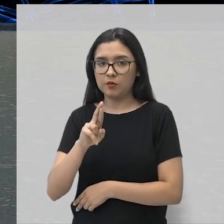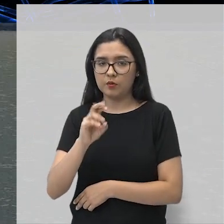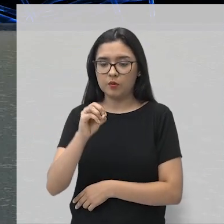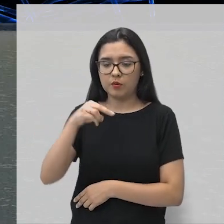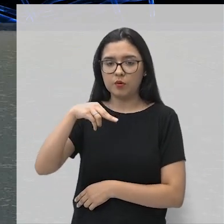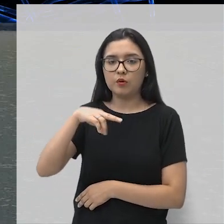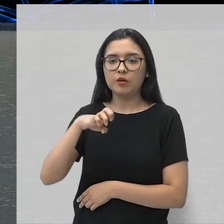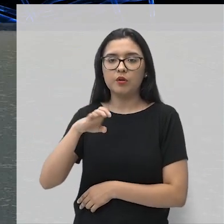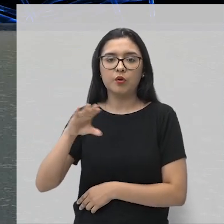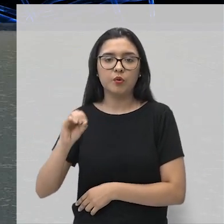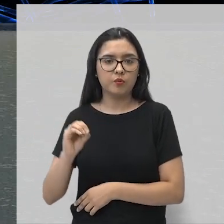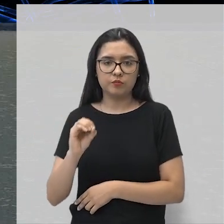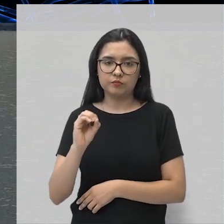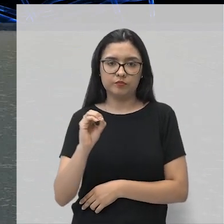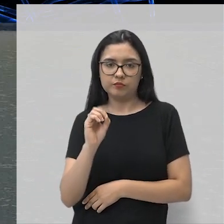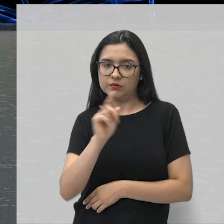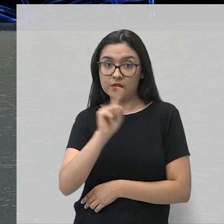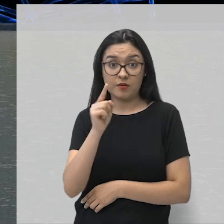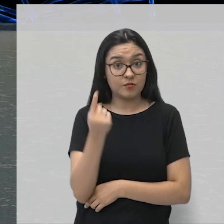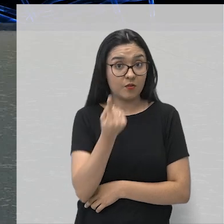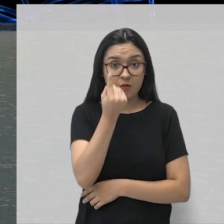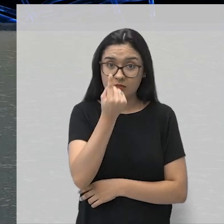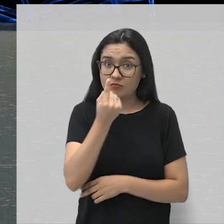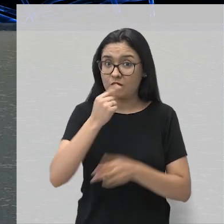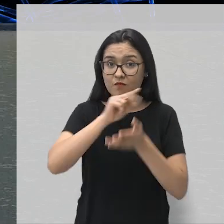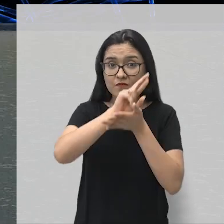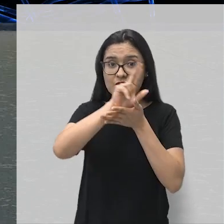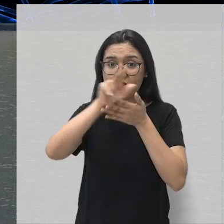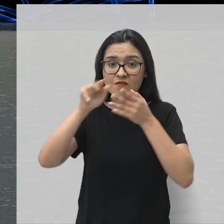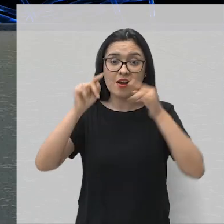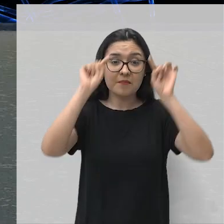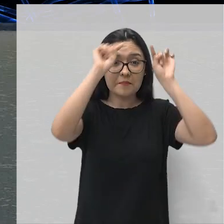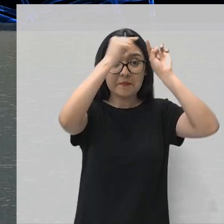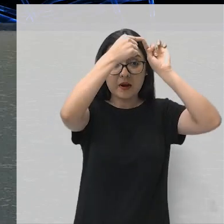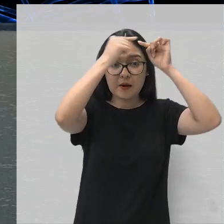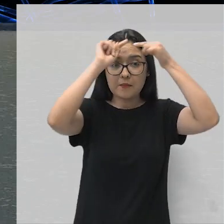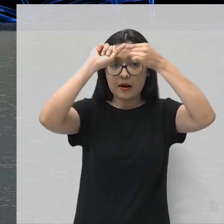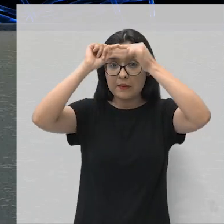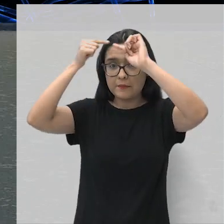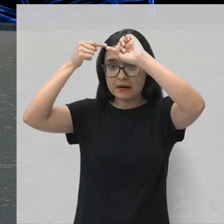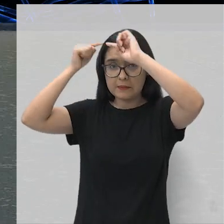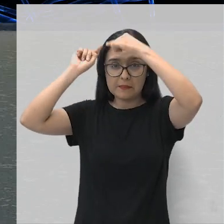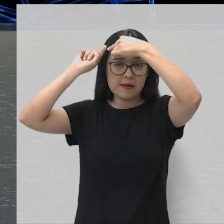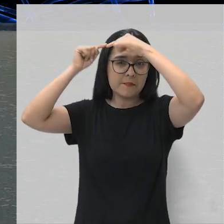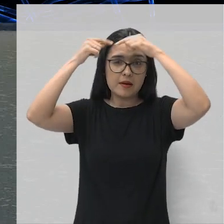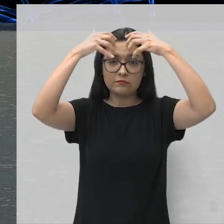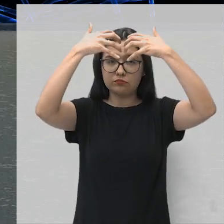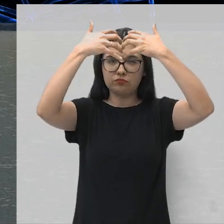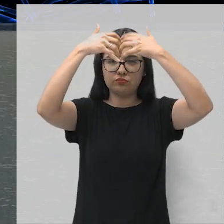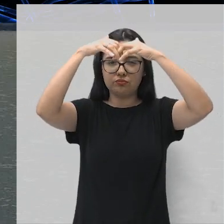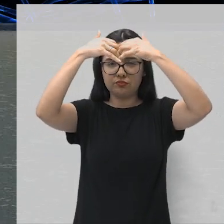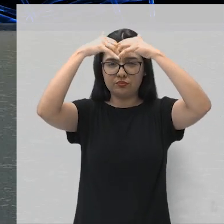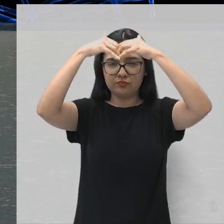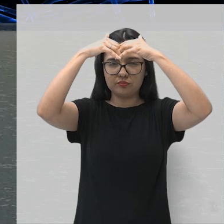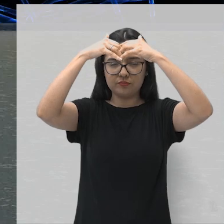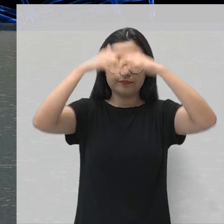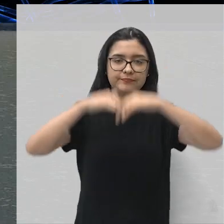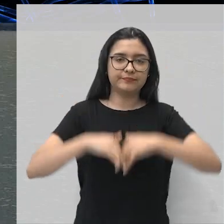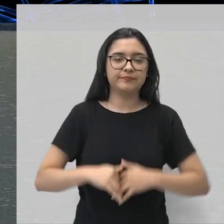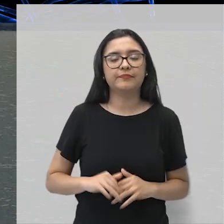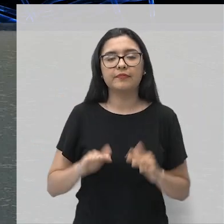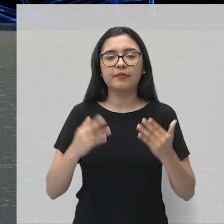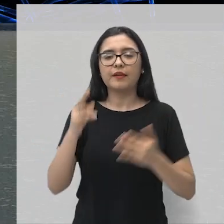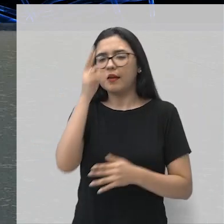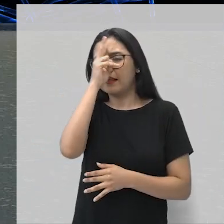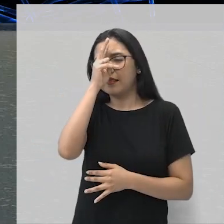temos aqui um pequeno detalhe mostrando as conexões, ou seja, as sinapses que estão acontecendo entre neurônios. O